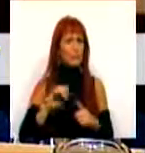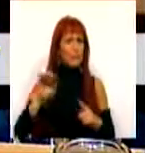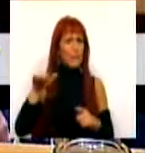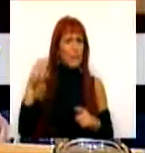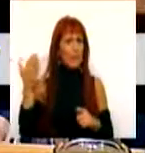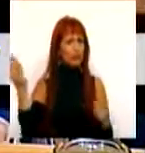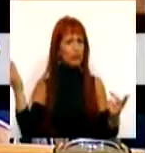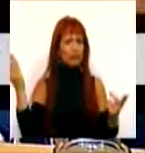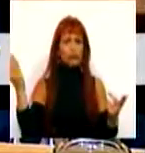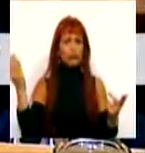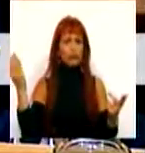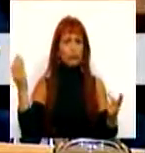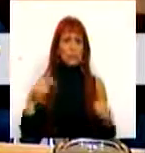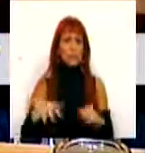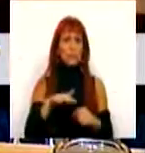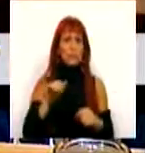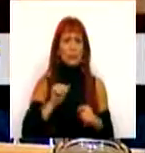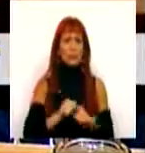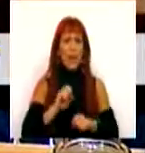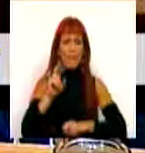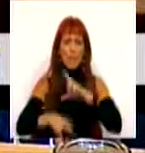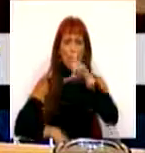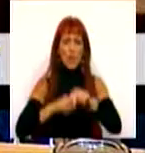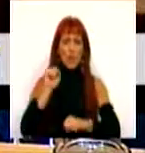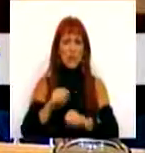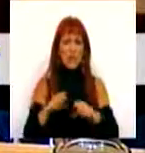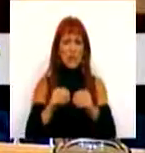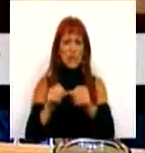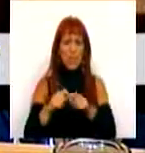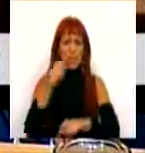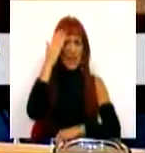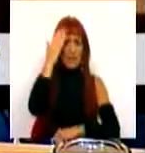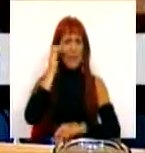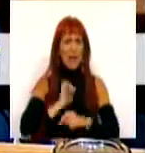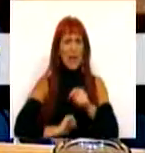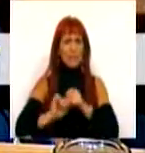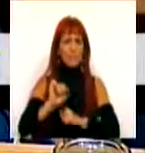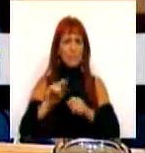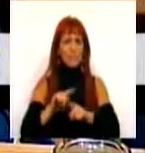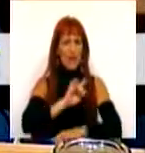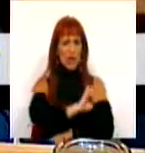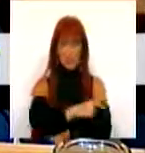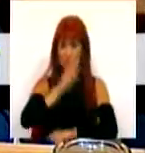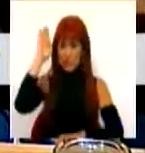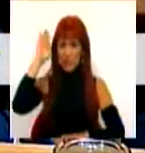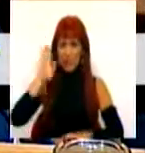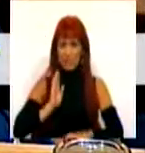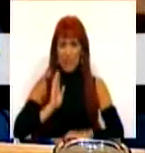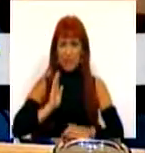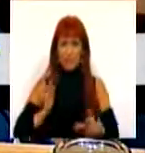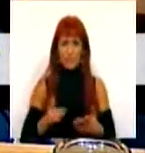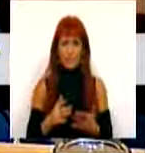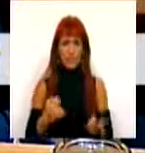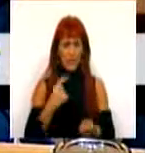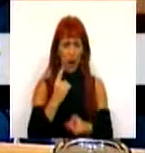Primeiro, do ponto de vista da modernização dos meios e capacidades das Forças Armadas,